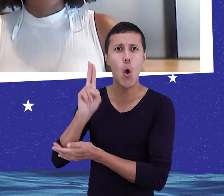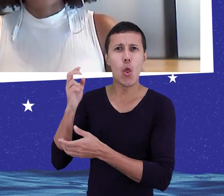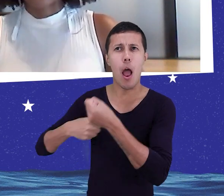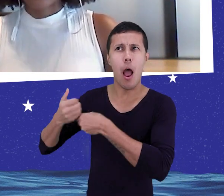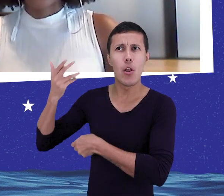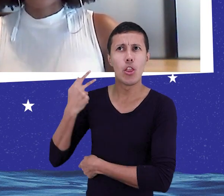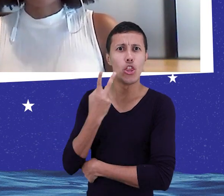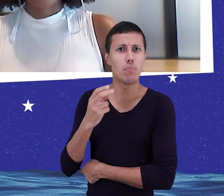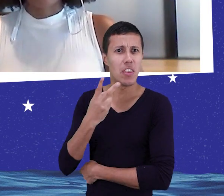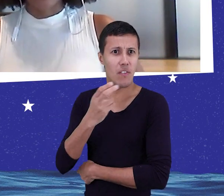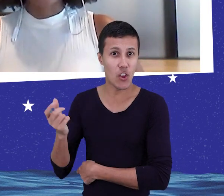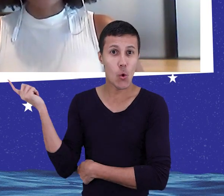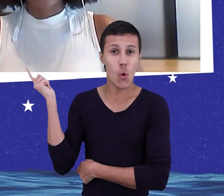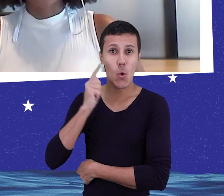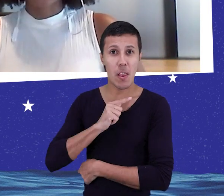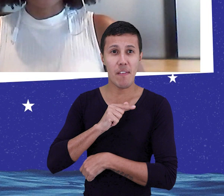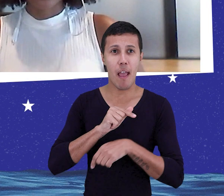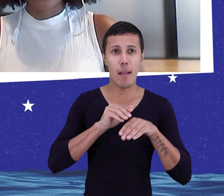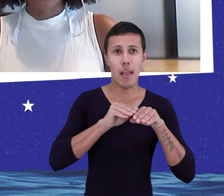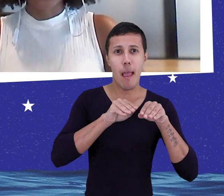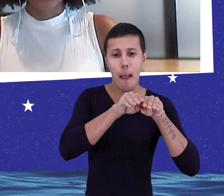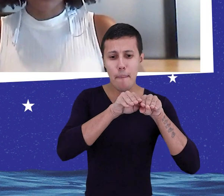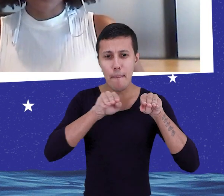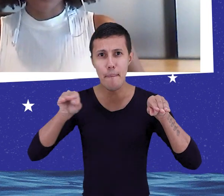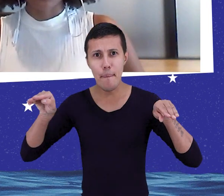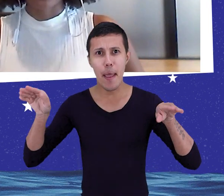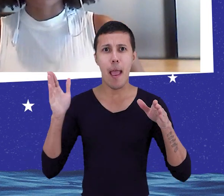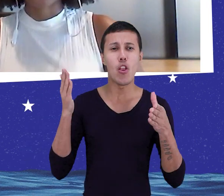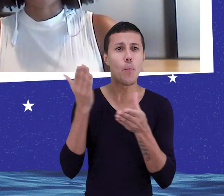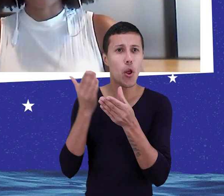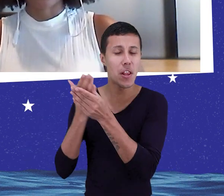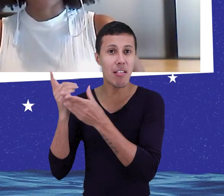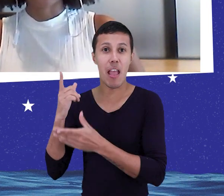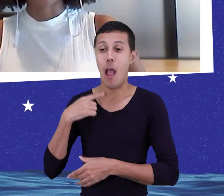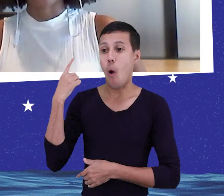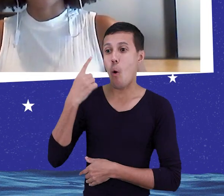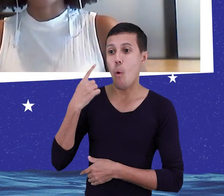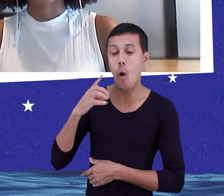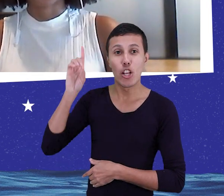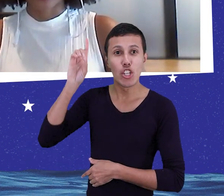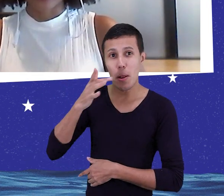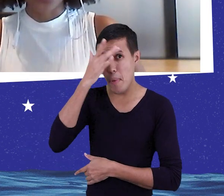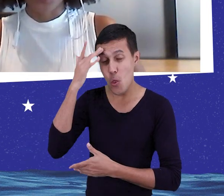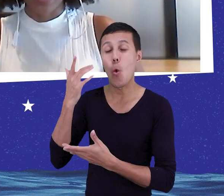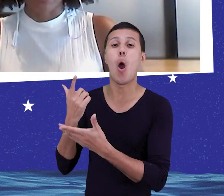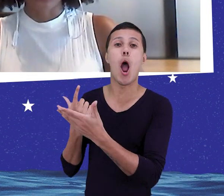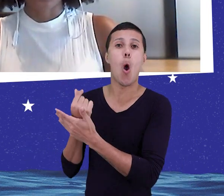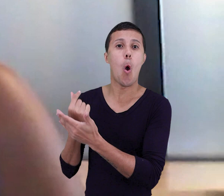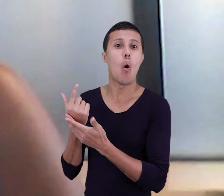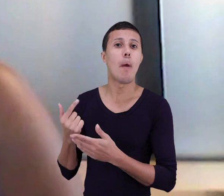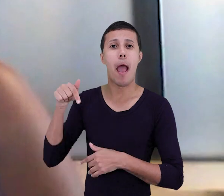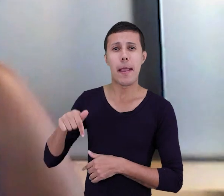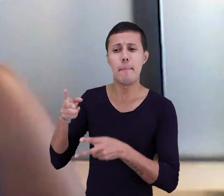conseguia fazer toda a média, né, de todos os processos de direito do consumidor que existiam no Brasil. A gente conseguia identificar esses